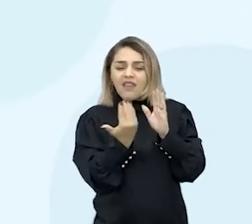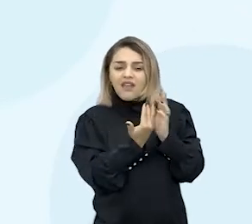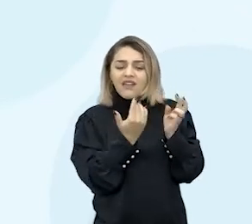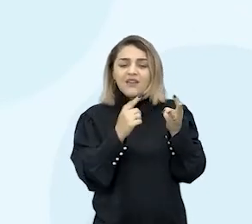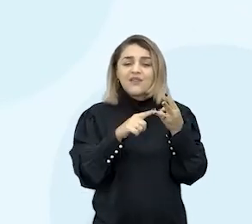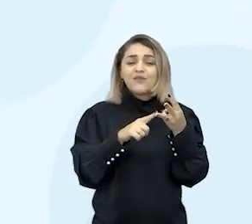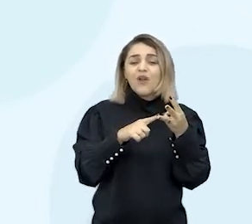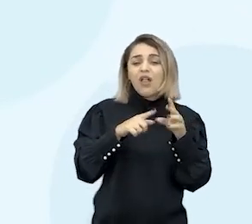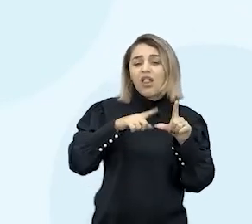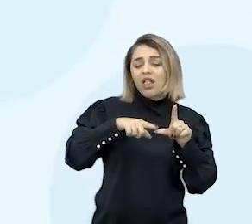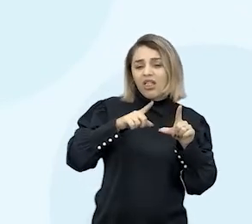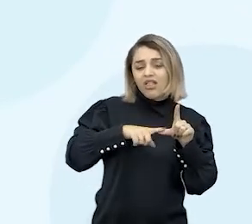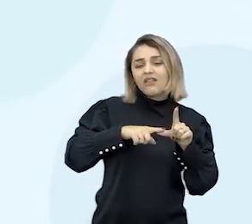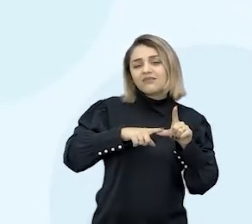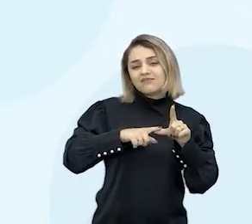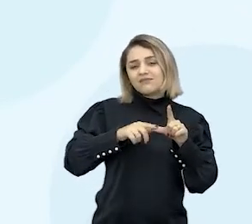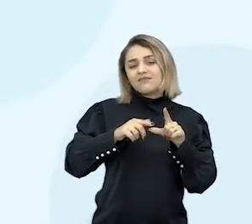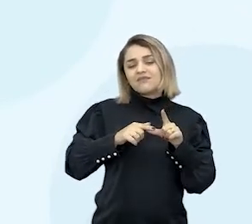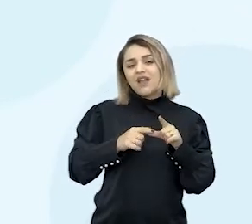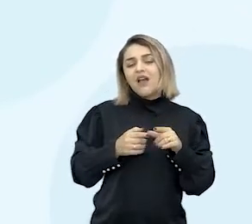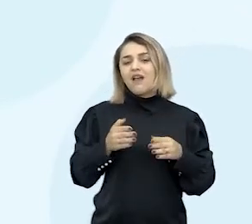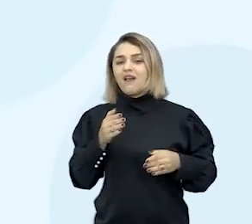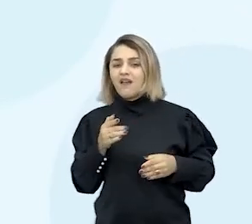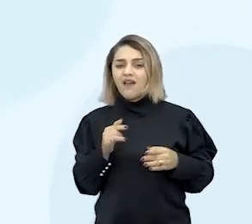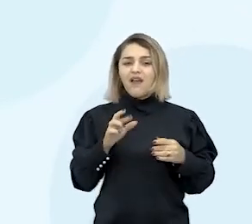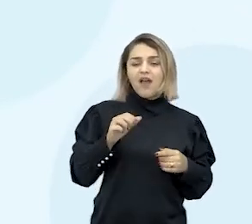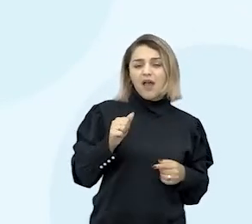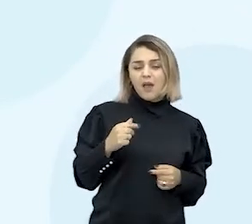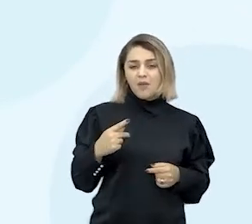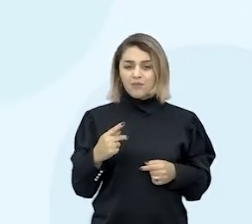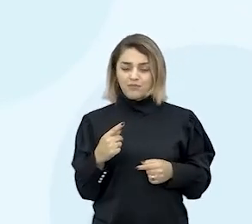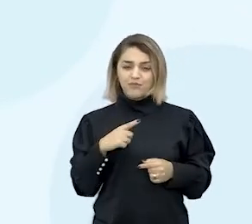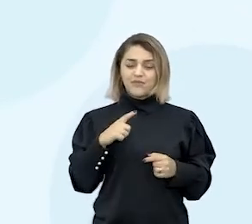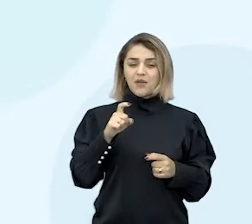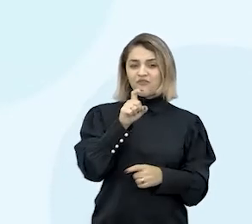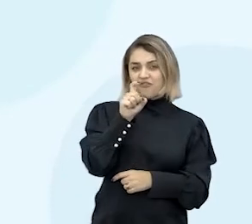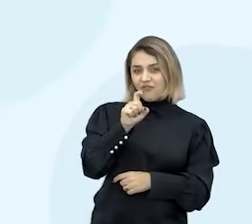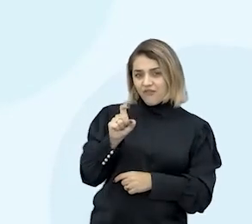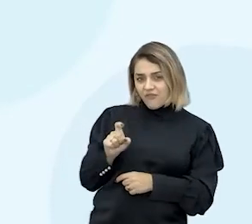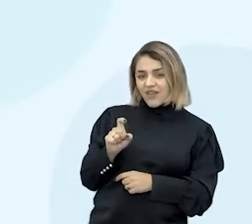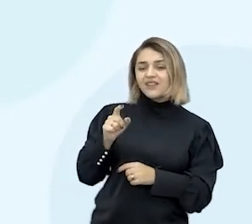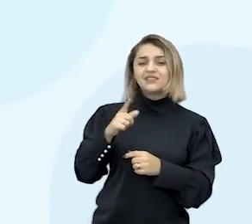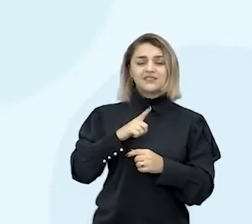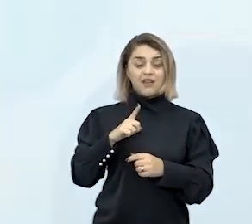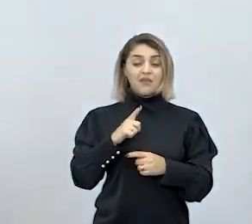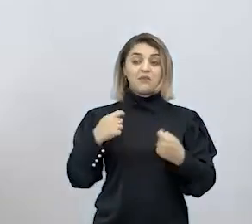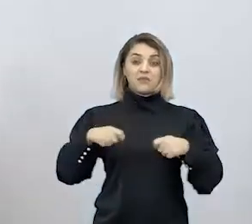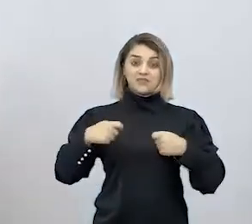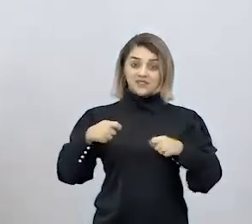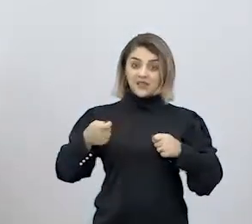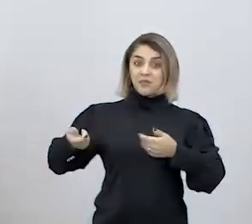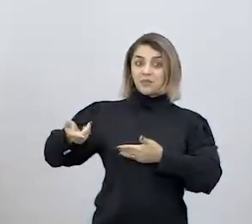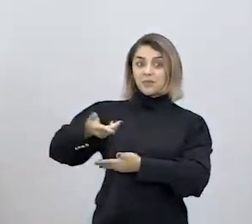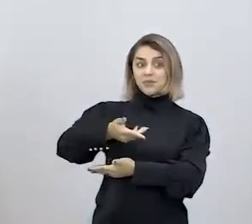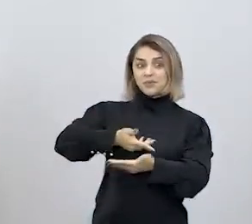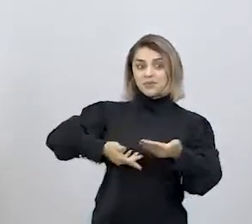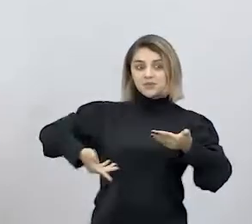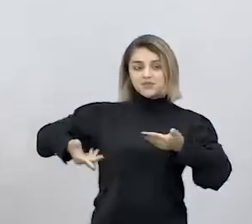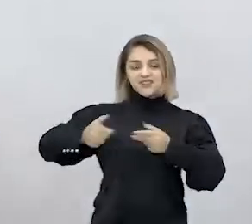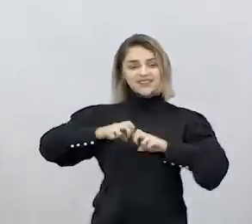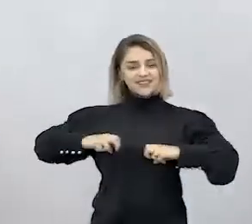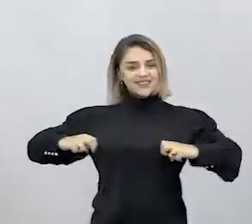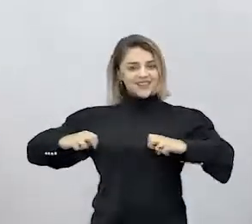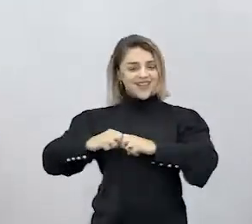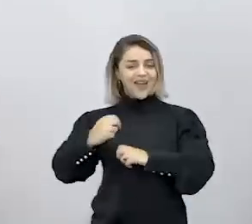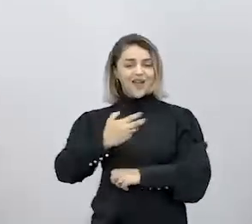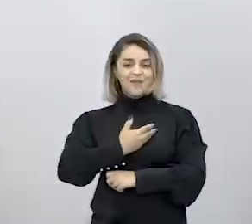de grafites, etc. Compartilhe suas ideias com seus colegas de turma. Vem coisa boa aí, hein? Olha só. Já